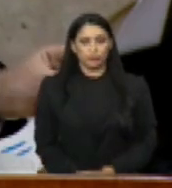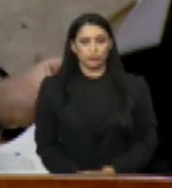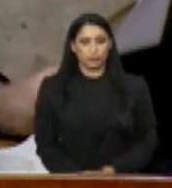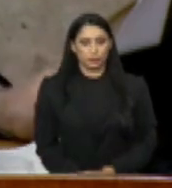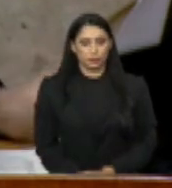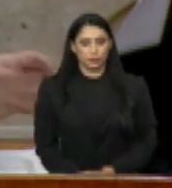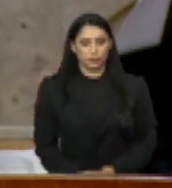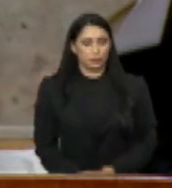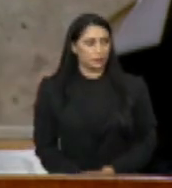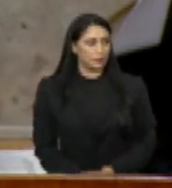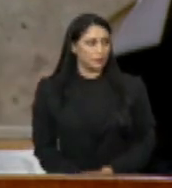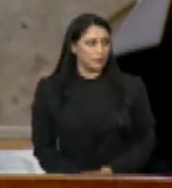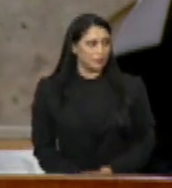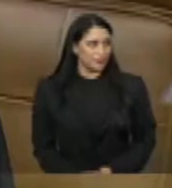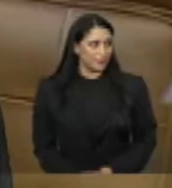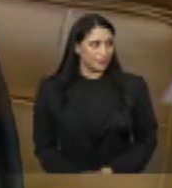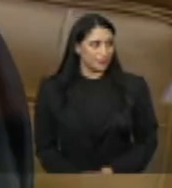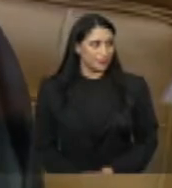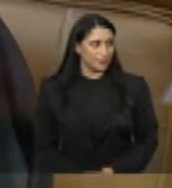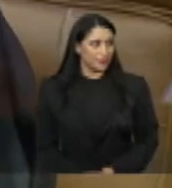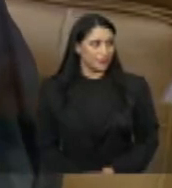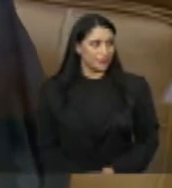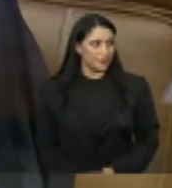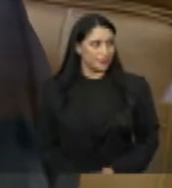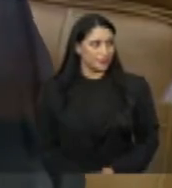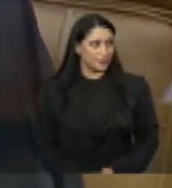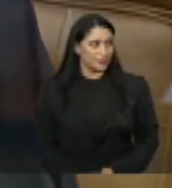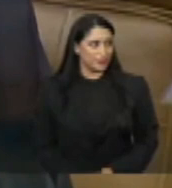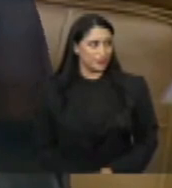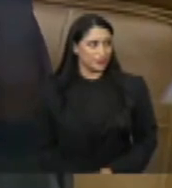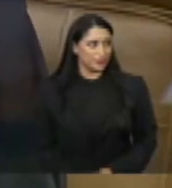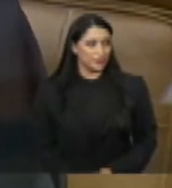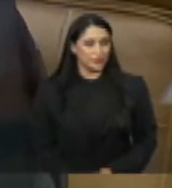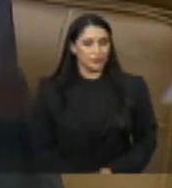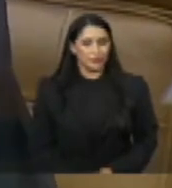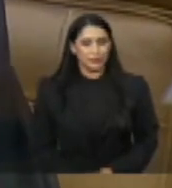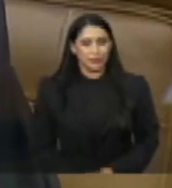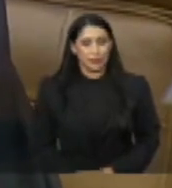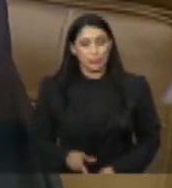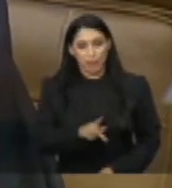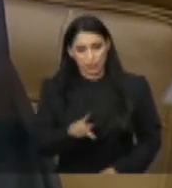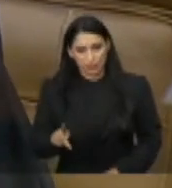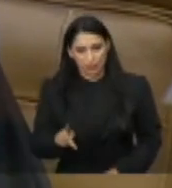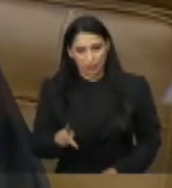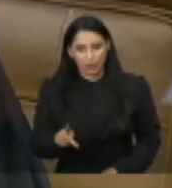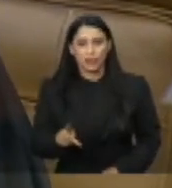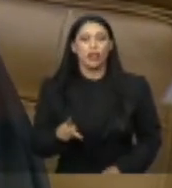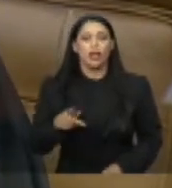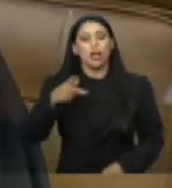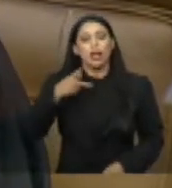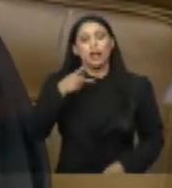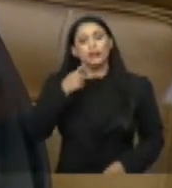Senhor presidente. Pois não, ministra Rosa Weber. Senhor presidente, nós sabemos todos